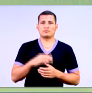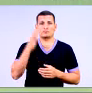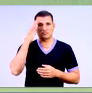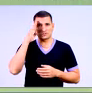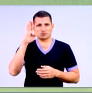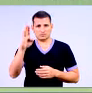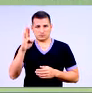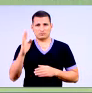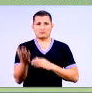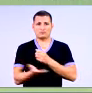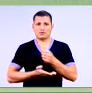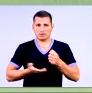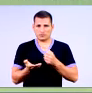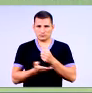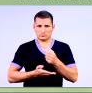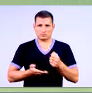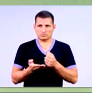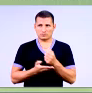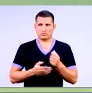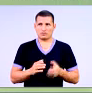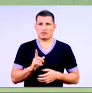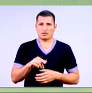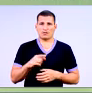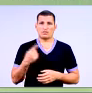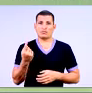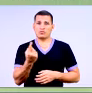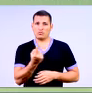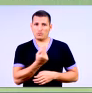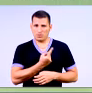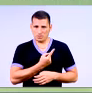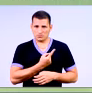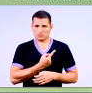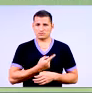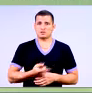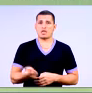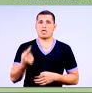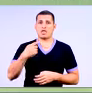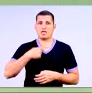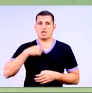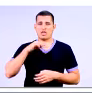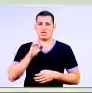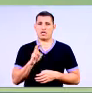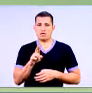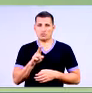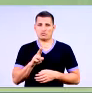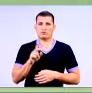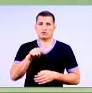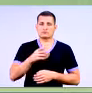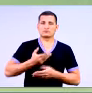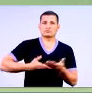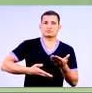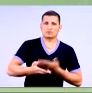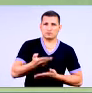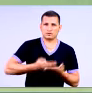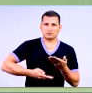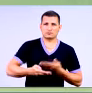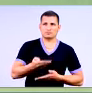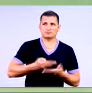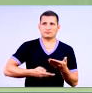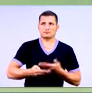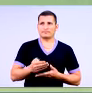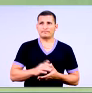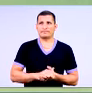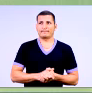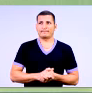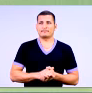é que deve prevalecer o nós sobre o eu, né? A questão da solidariedade. E aí eu trouxe aqui a